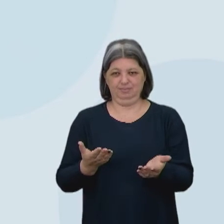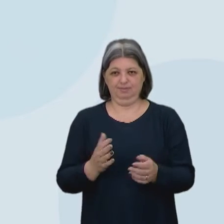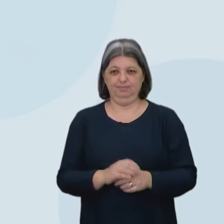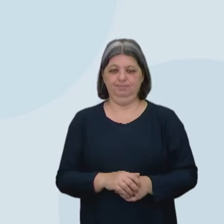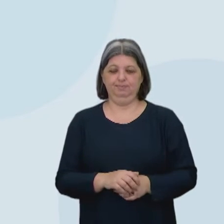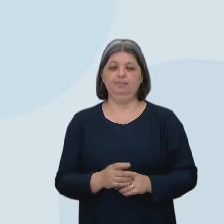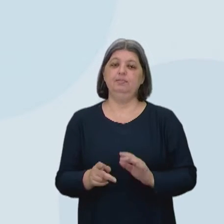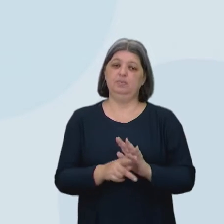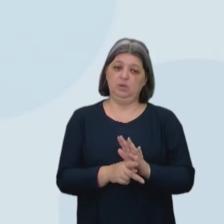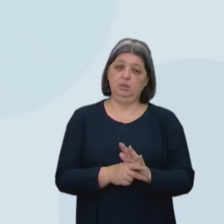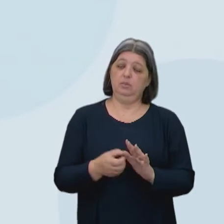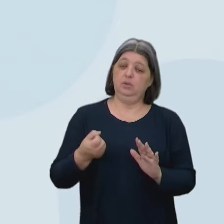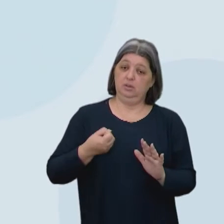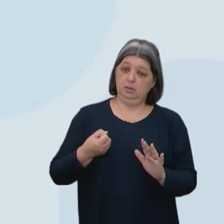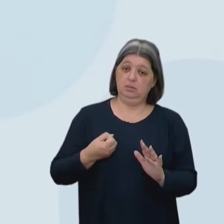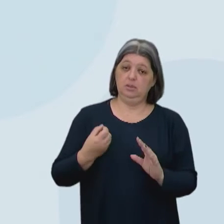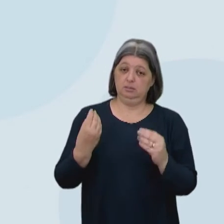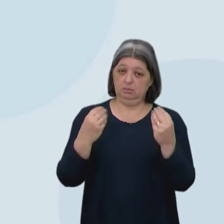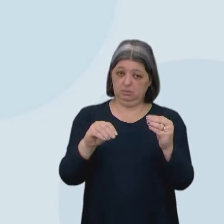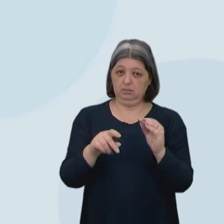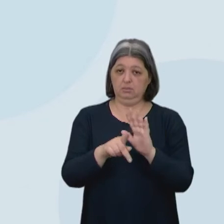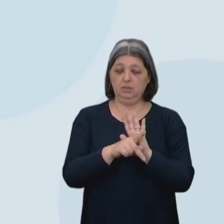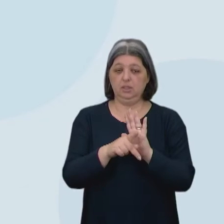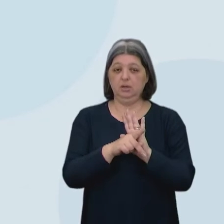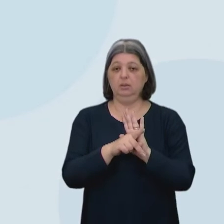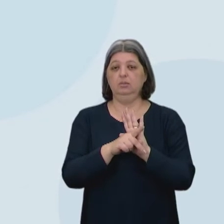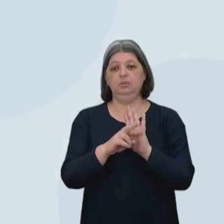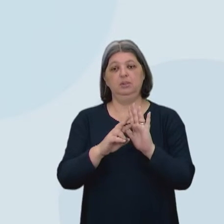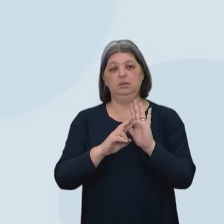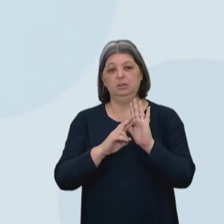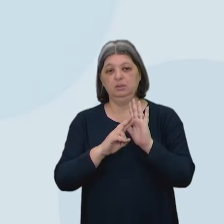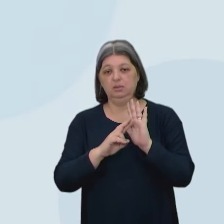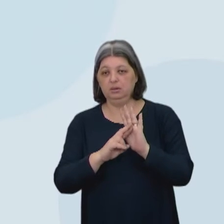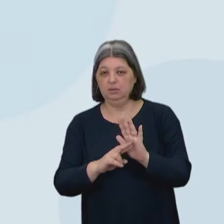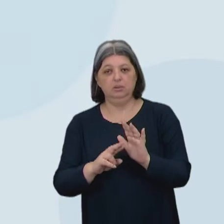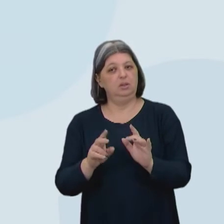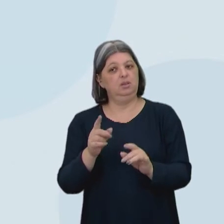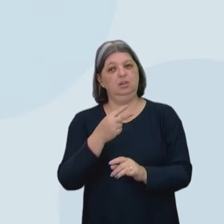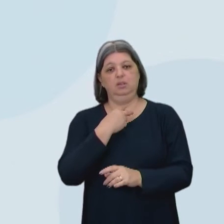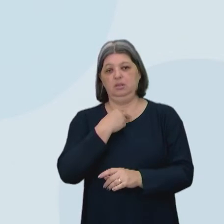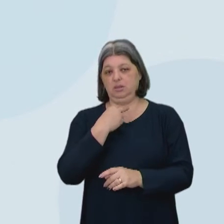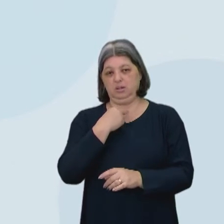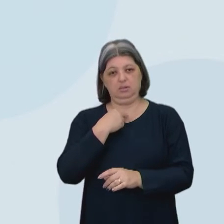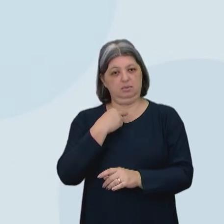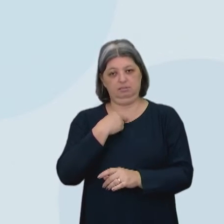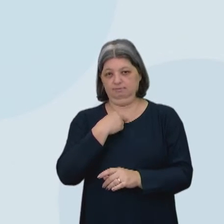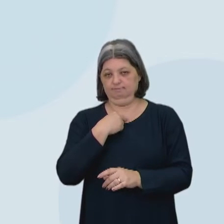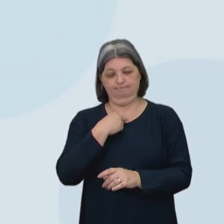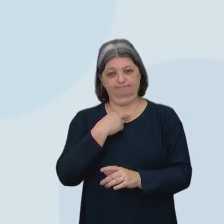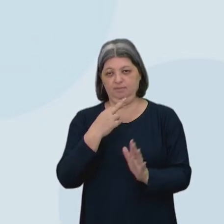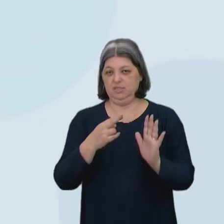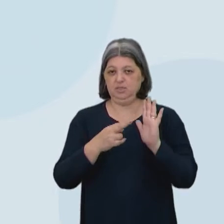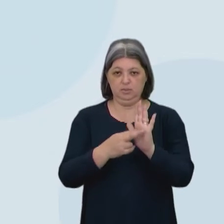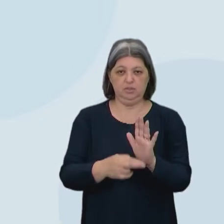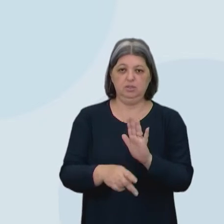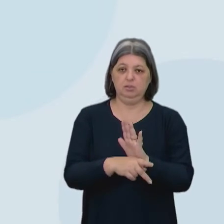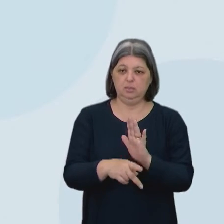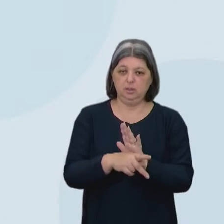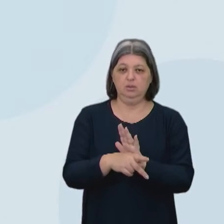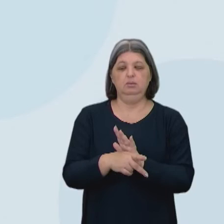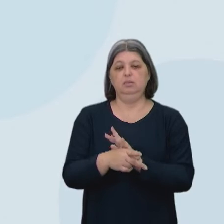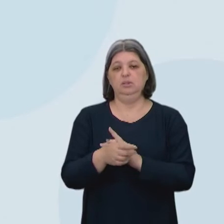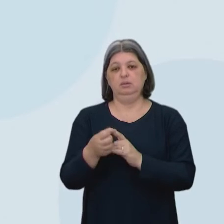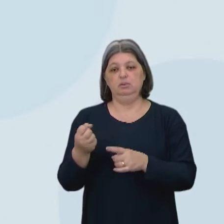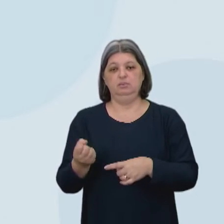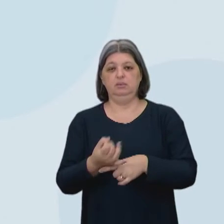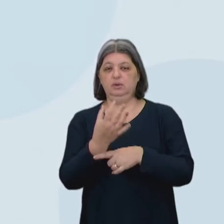são os números que podem ser representados, são os números que não podem ser representados como frações irredutíveis.